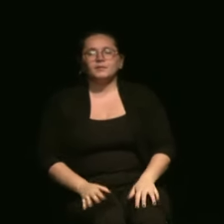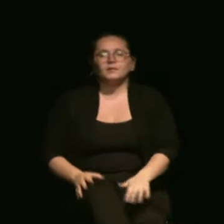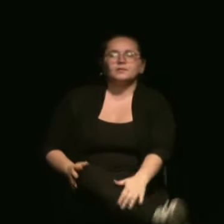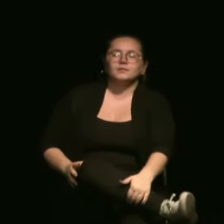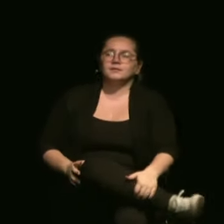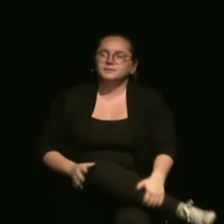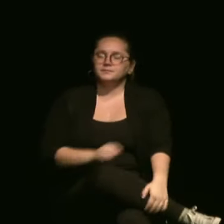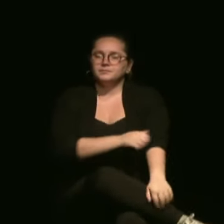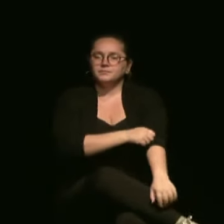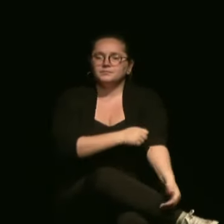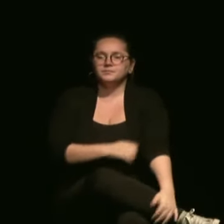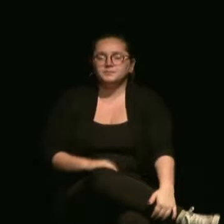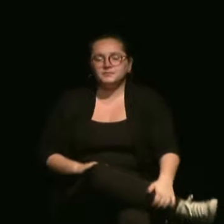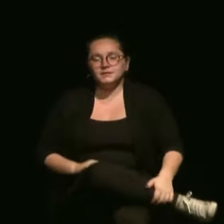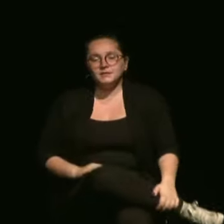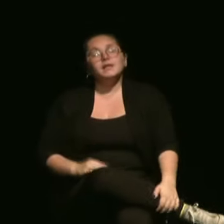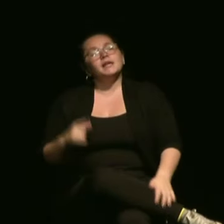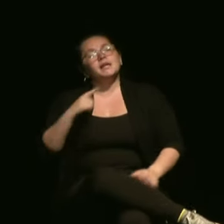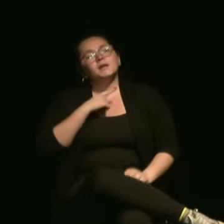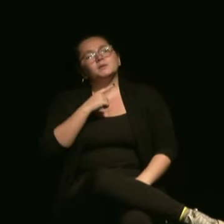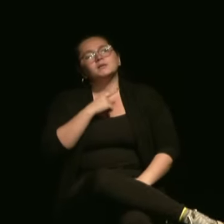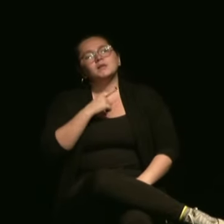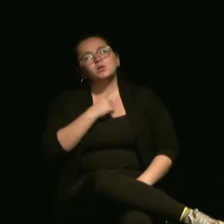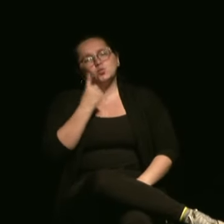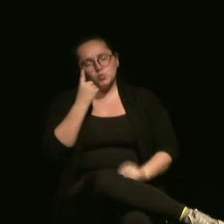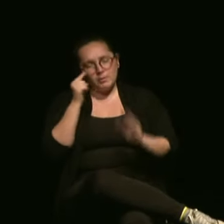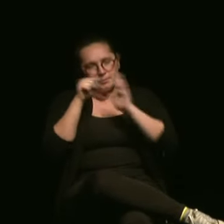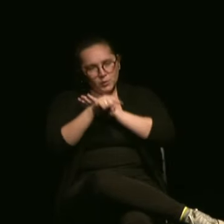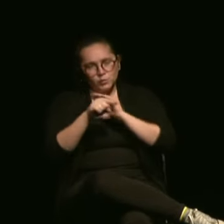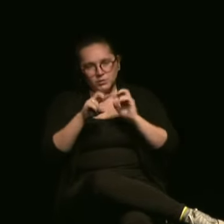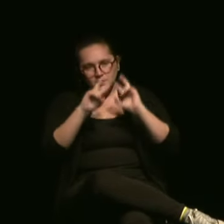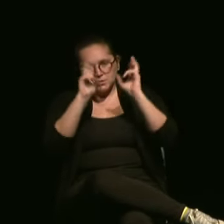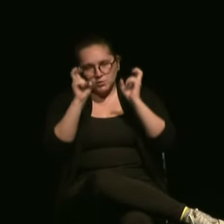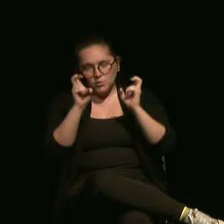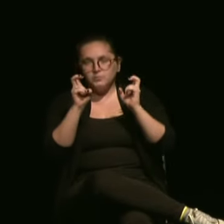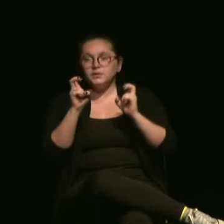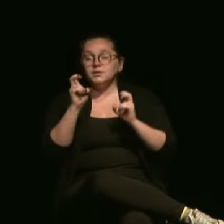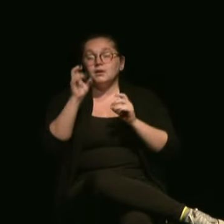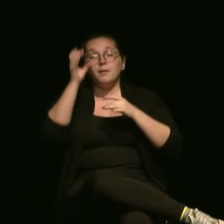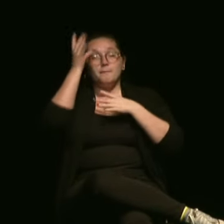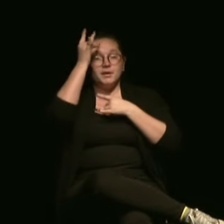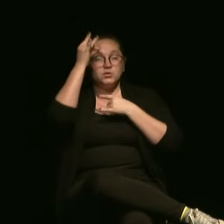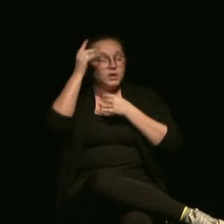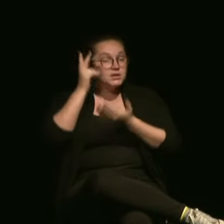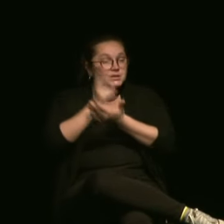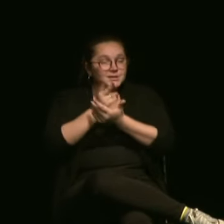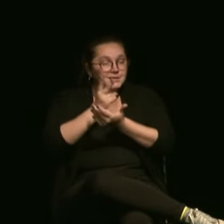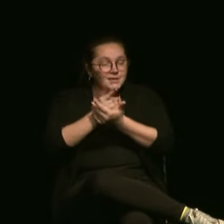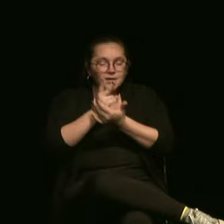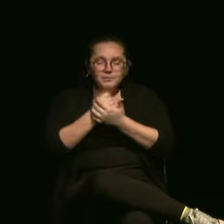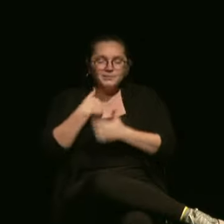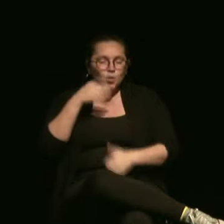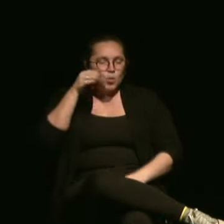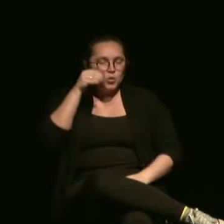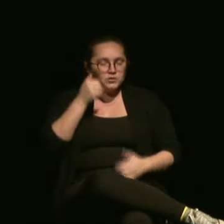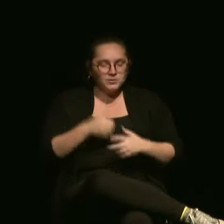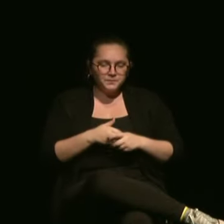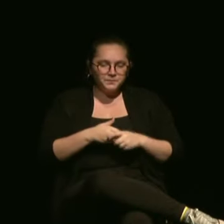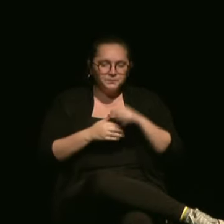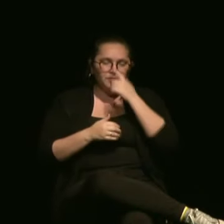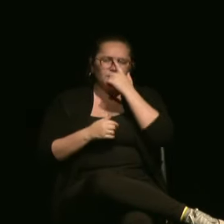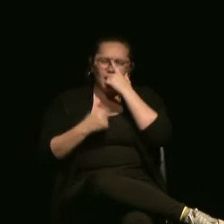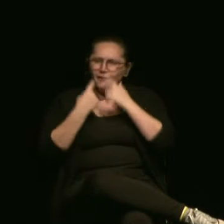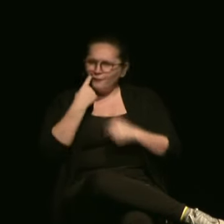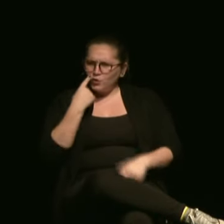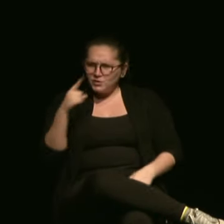Você sabe que eu tenho uma pergunta a fazer sobre esse personagem. Sempre me bate na cabeça essa curiosidade. Você viu